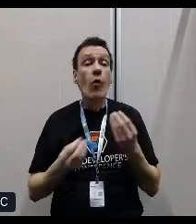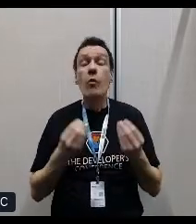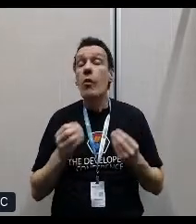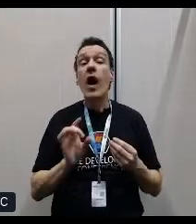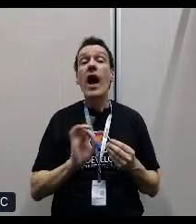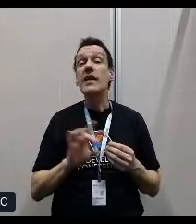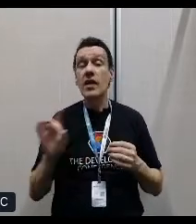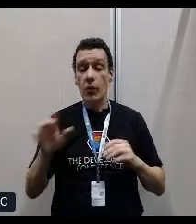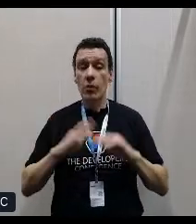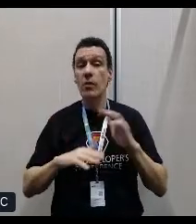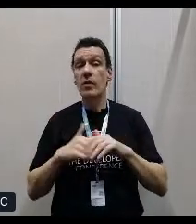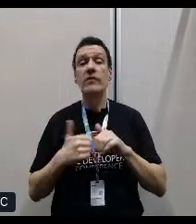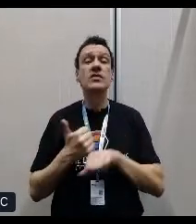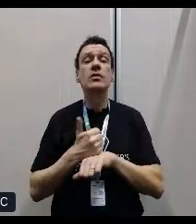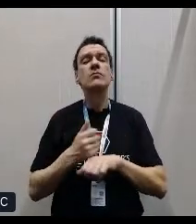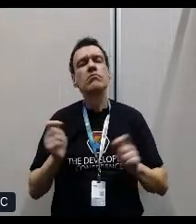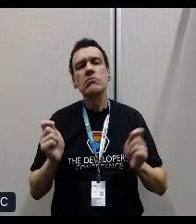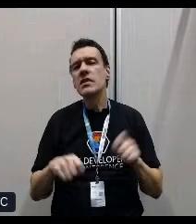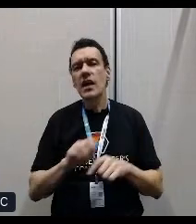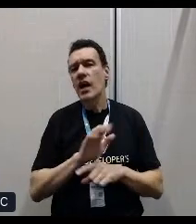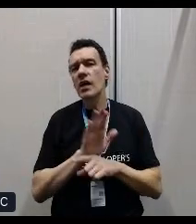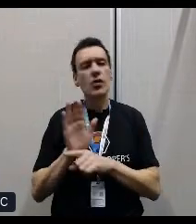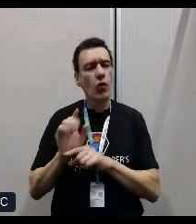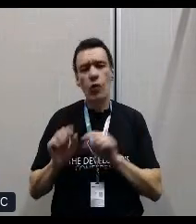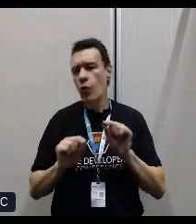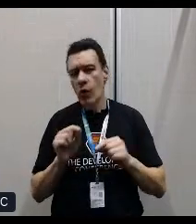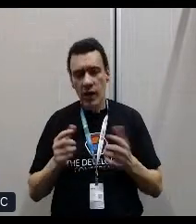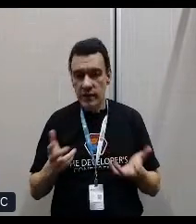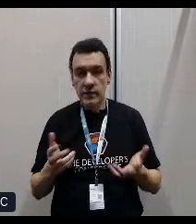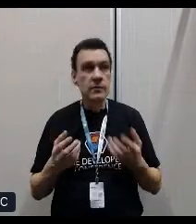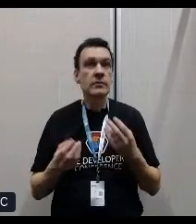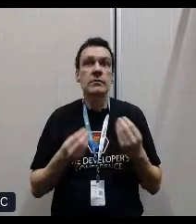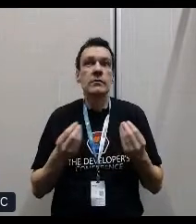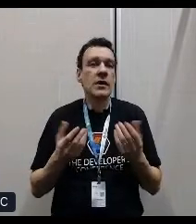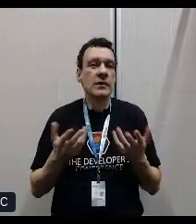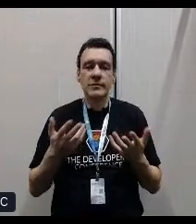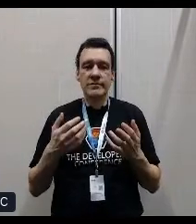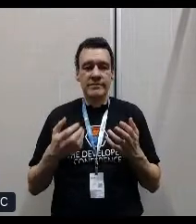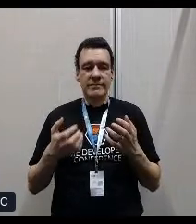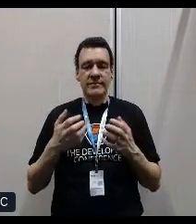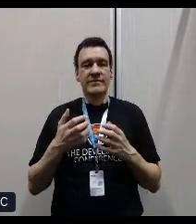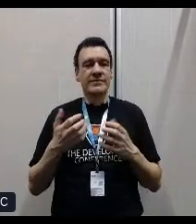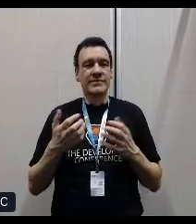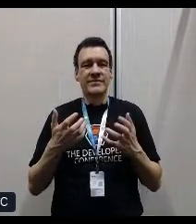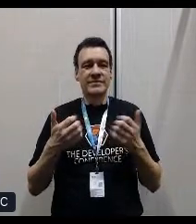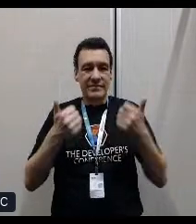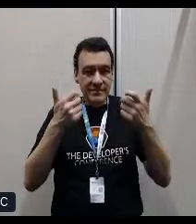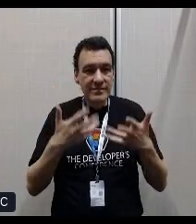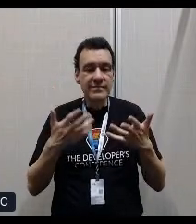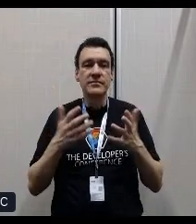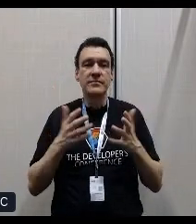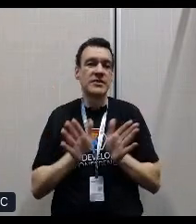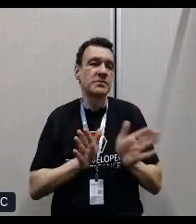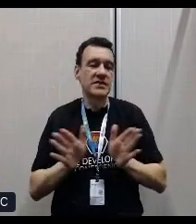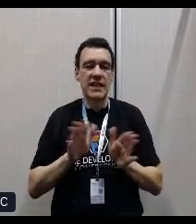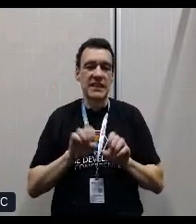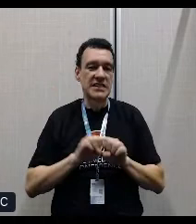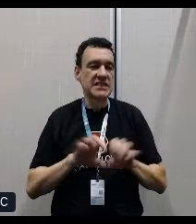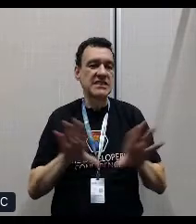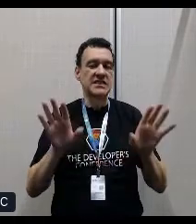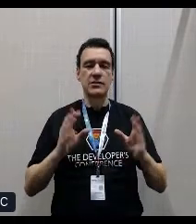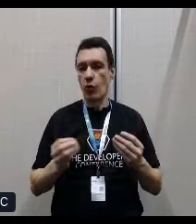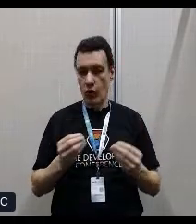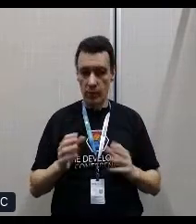contribuir dentro dessa perspectiva de construir uma cultura de acessibilidade, falar sobre acessibilidade. Então a gente começa com um profissional